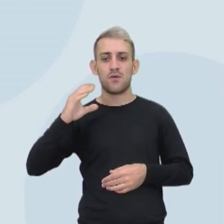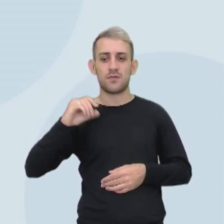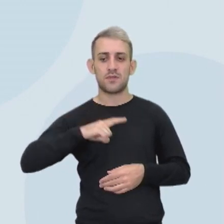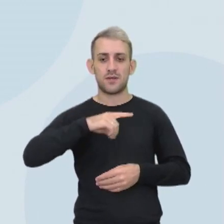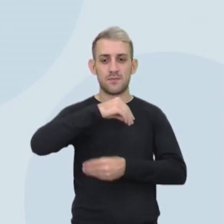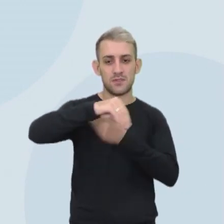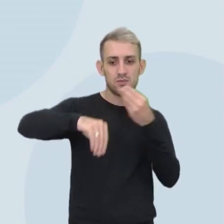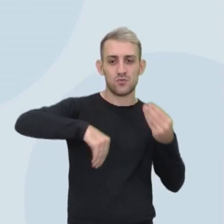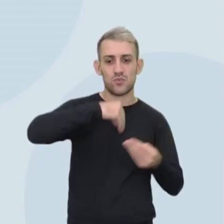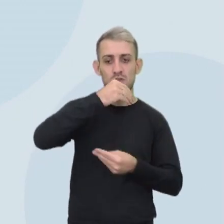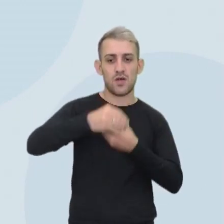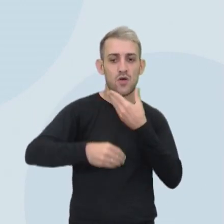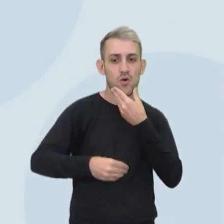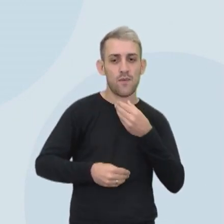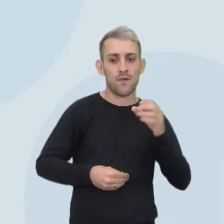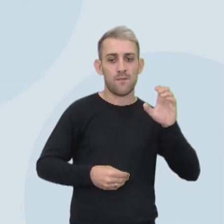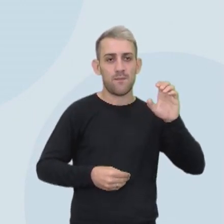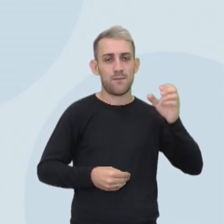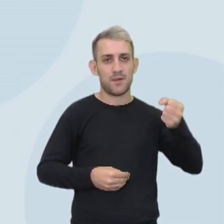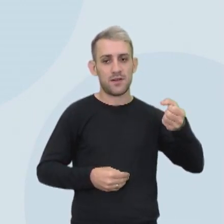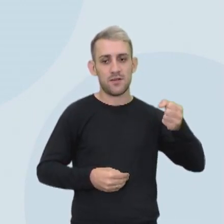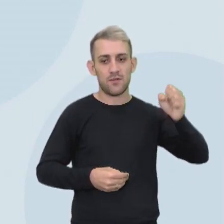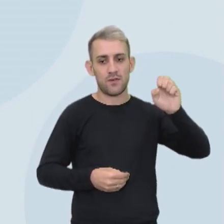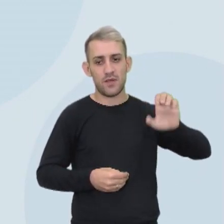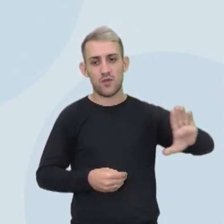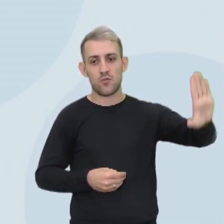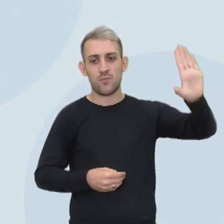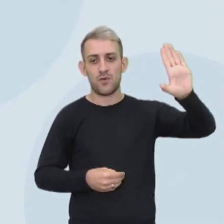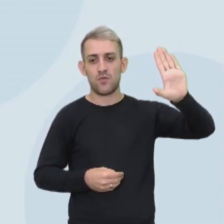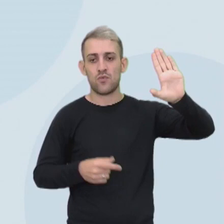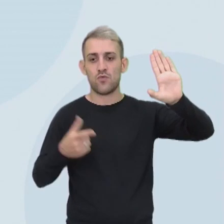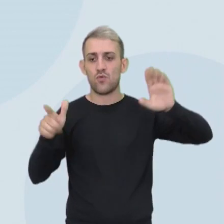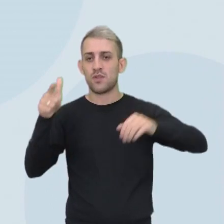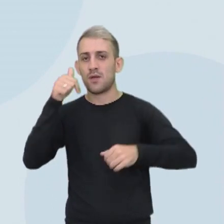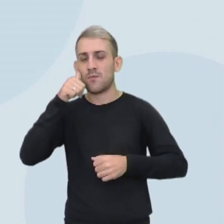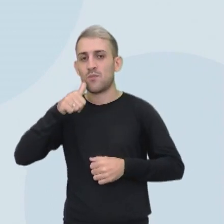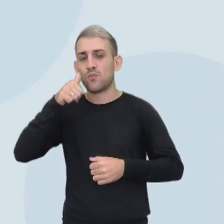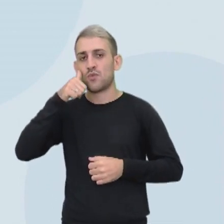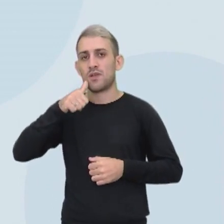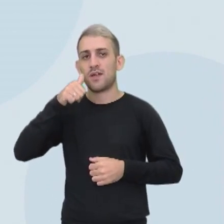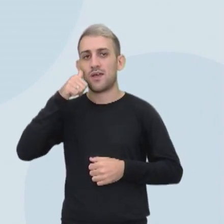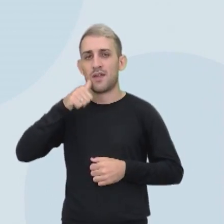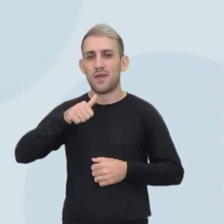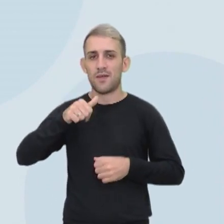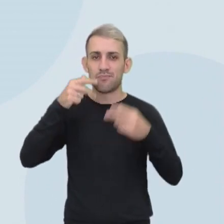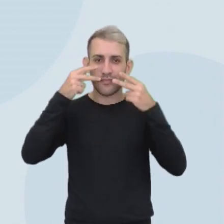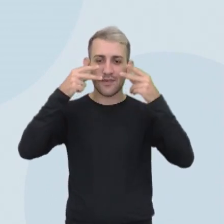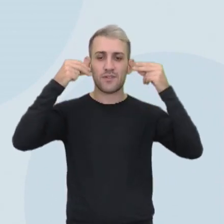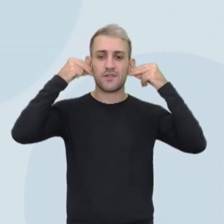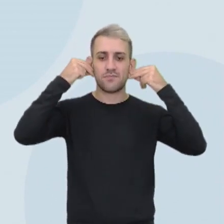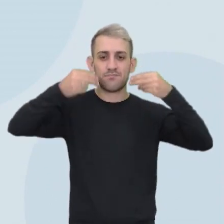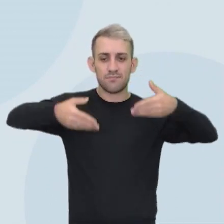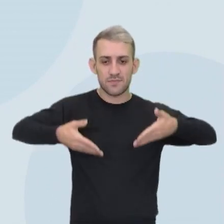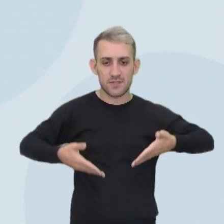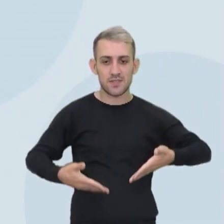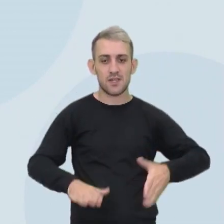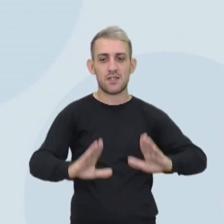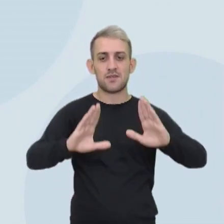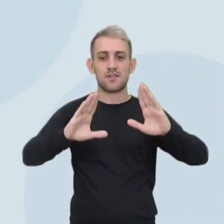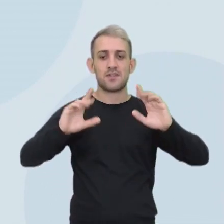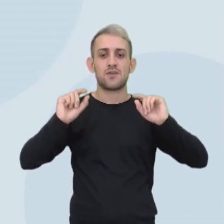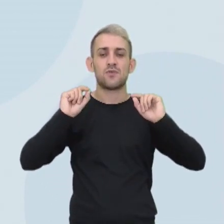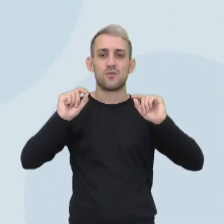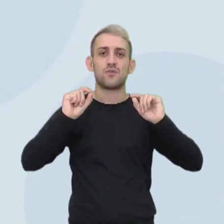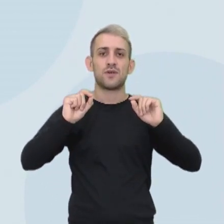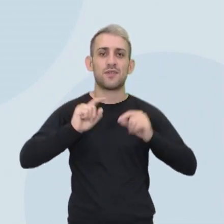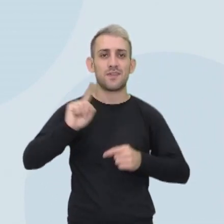de um homem branco, europeu, com uma indígena, né? E que acaba nascendo o filho desse casal,